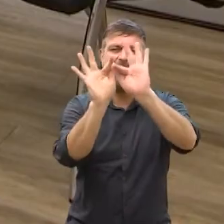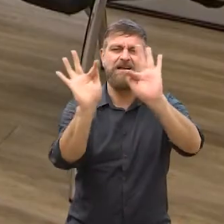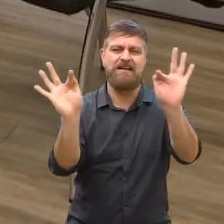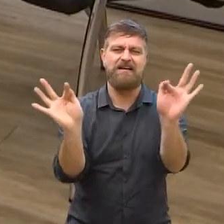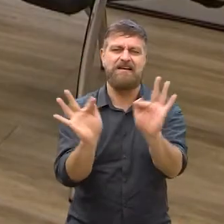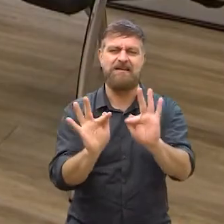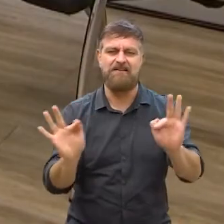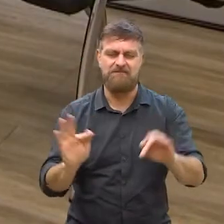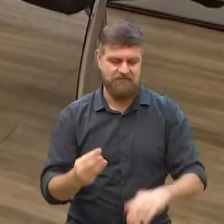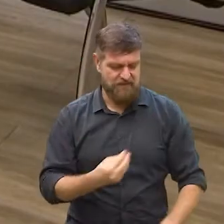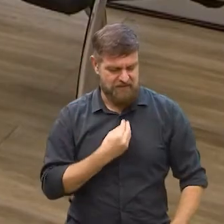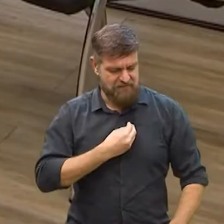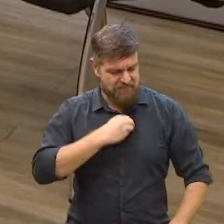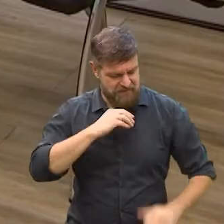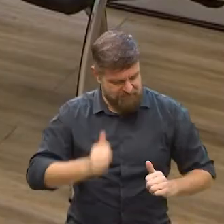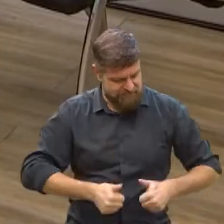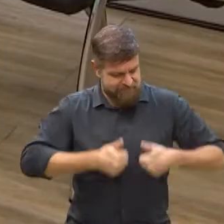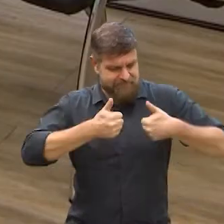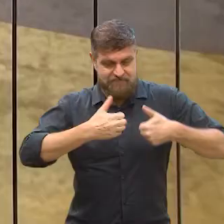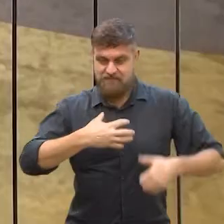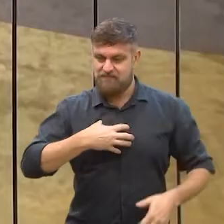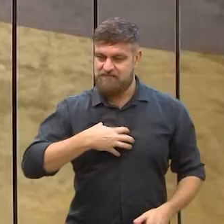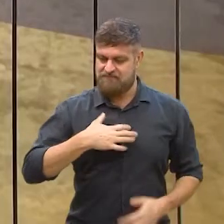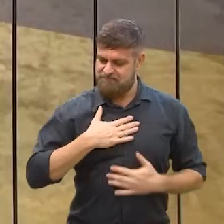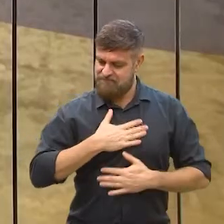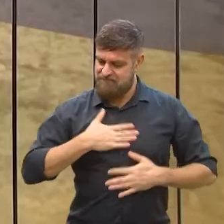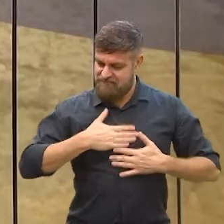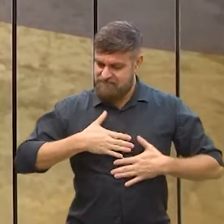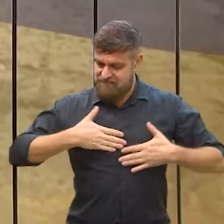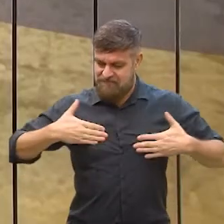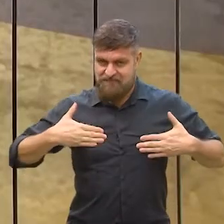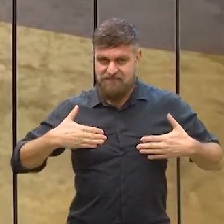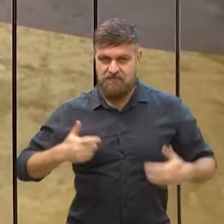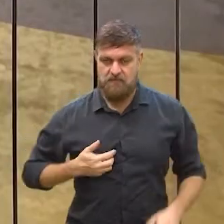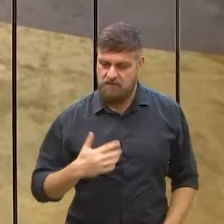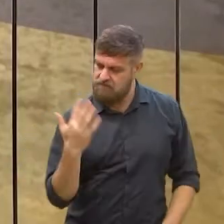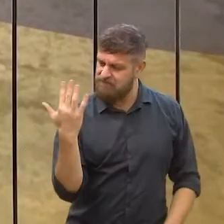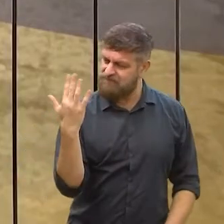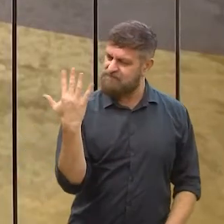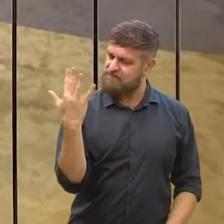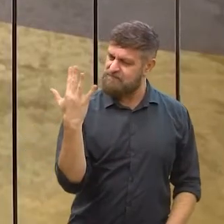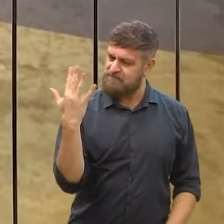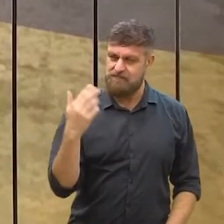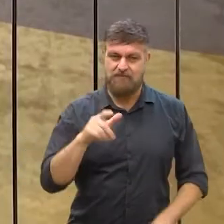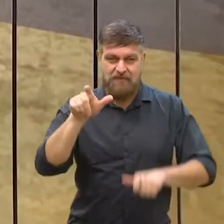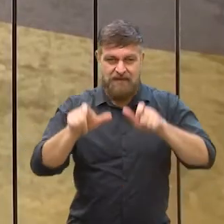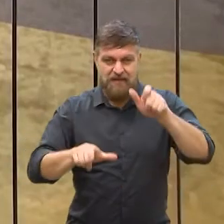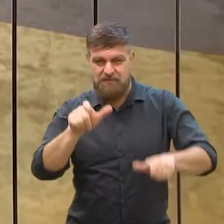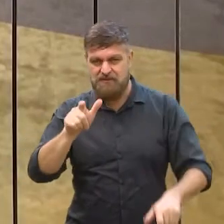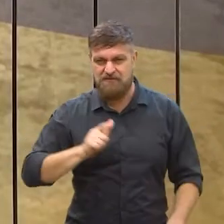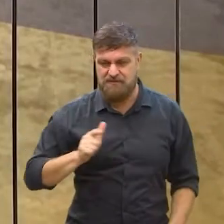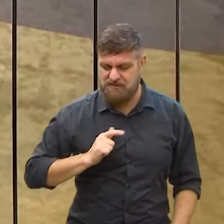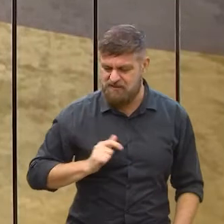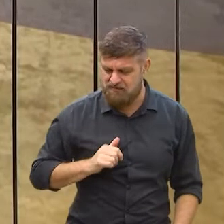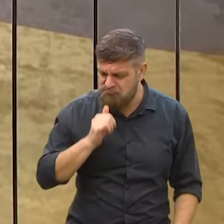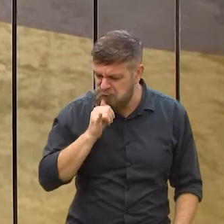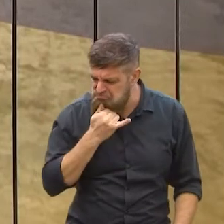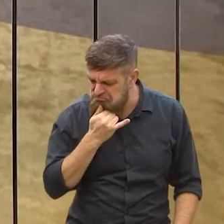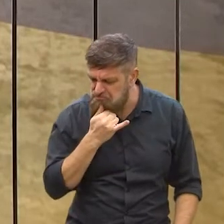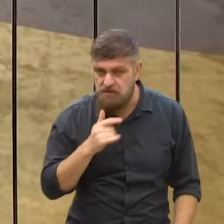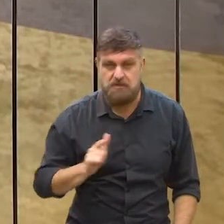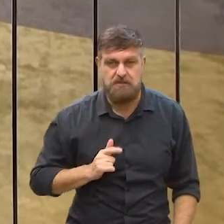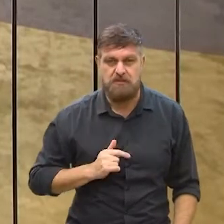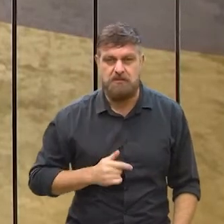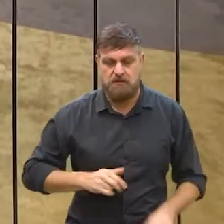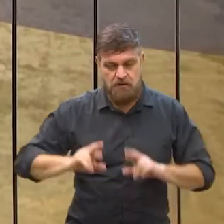feliz, resgatando a autoestima, se desvencilhando do conflito de imagem que todos ficam apetecidos, e isso não